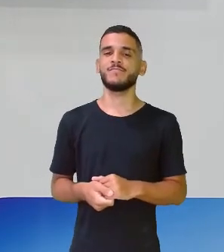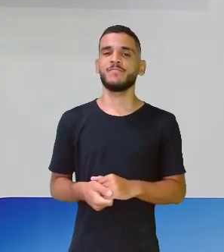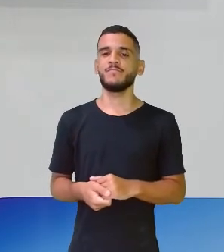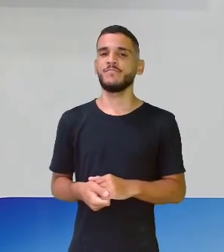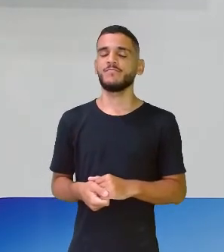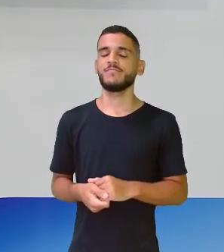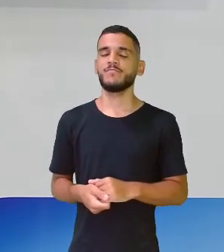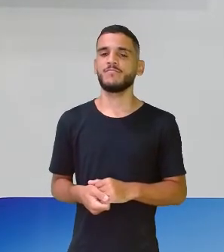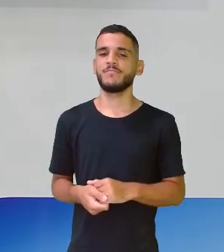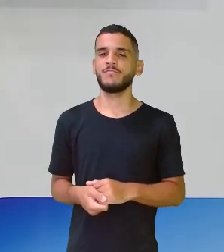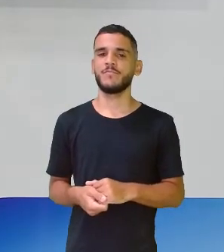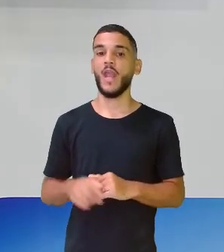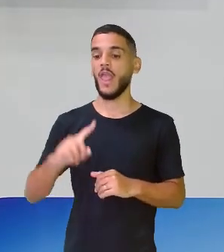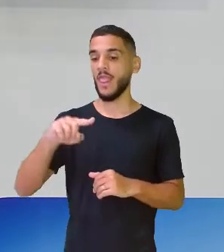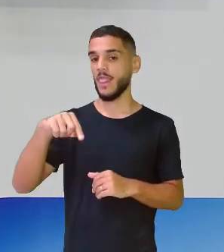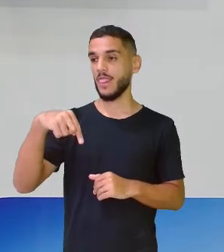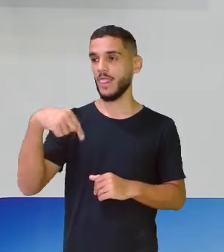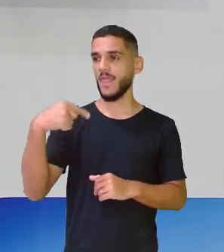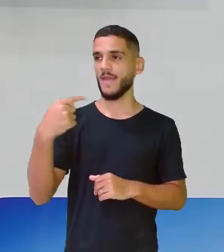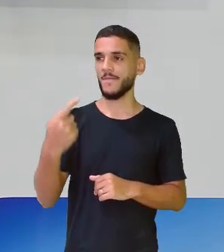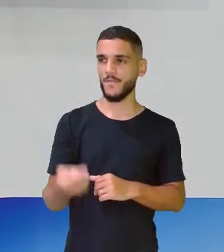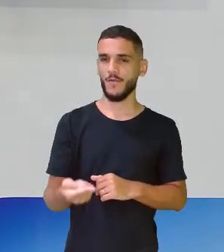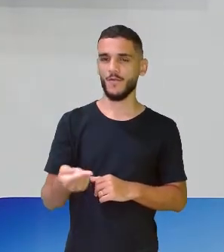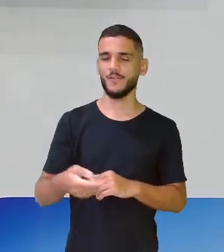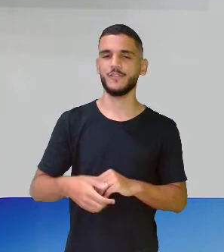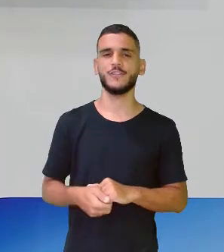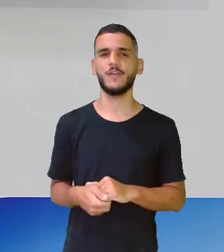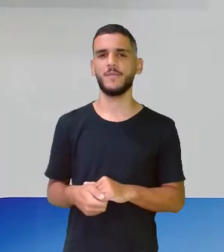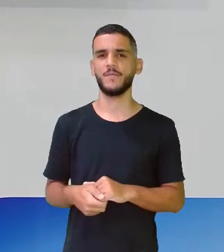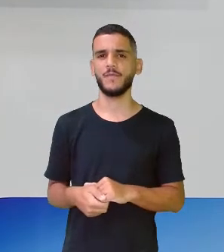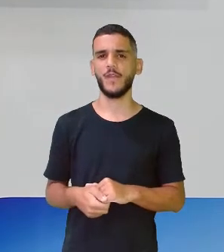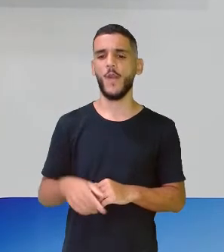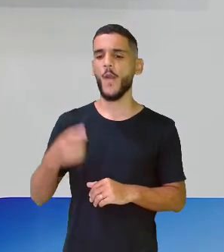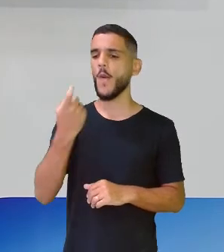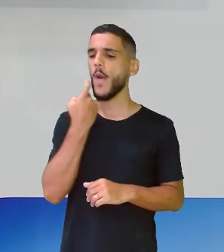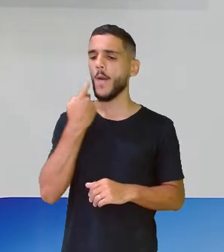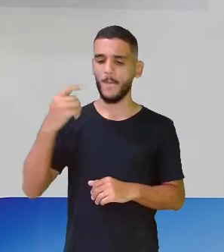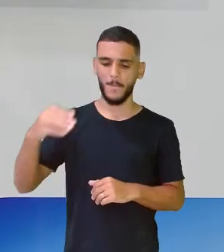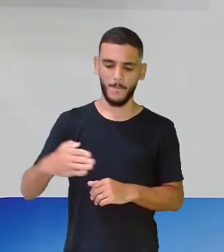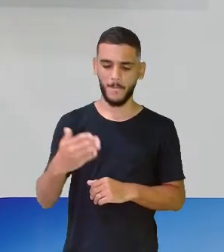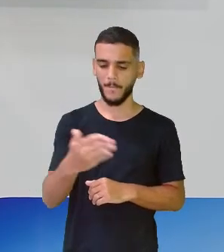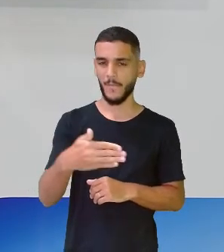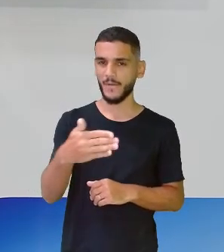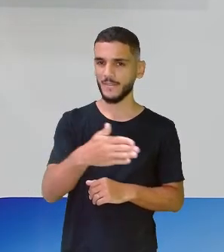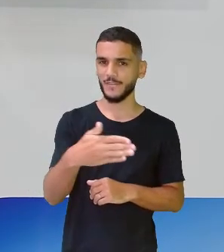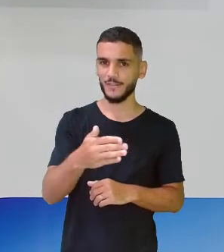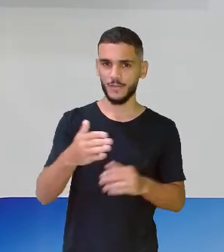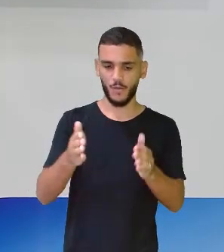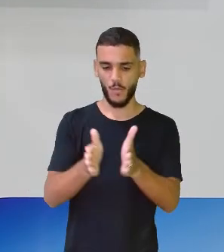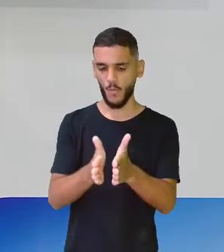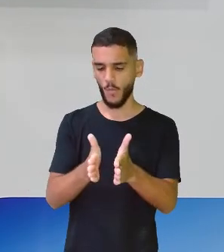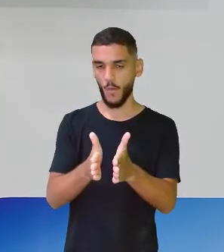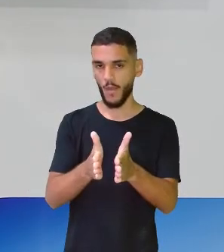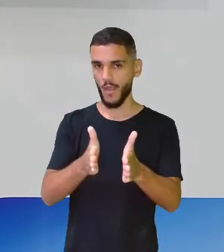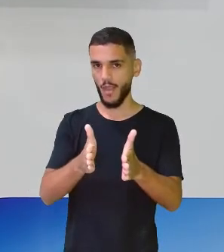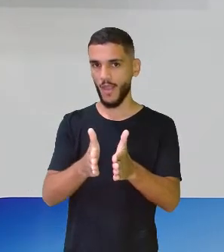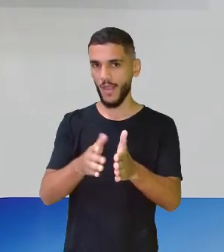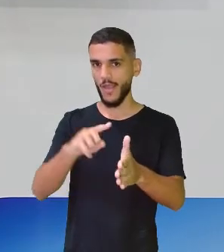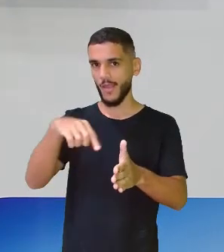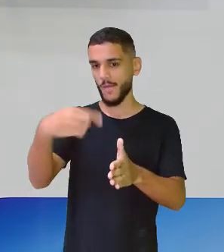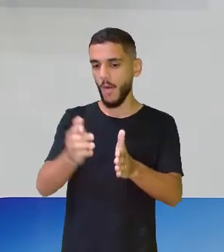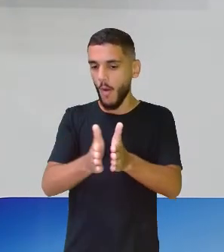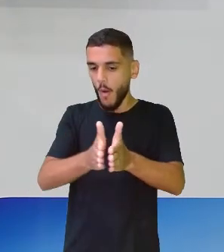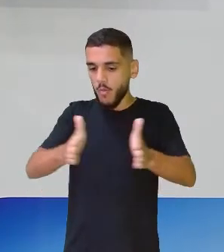peixinho. E depois, o peixinho perdeu o inho E aí encontrou um ão, e então